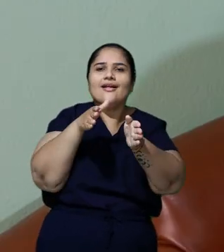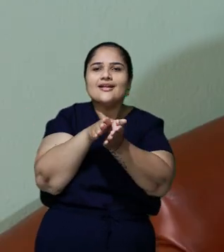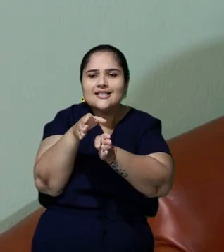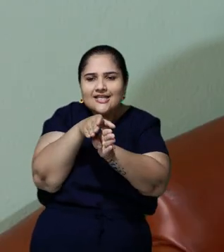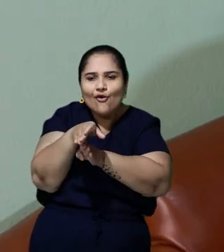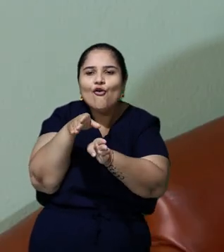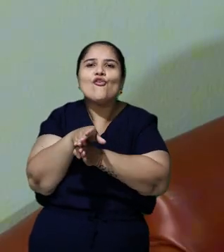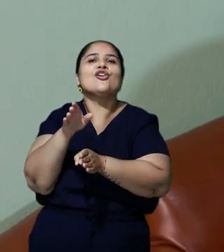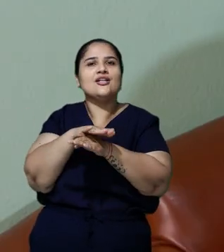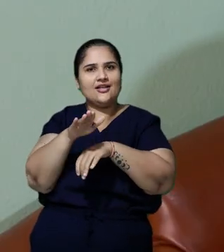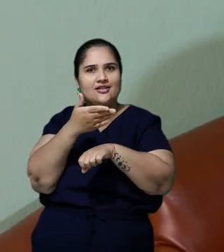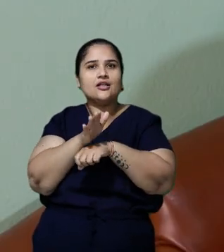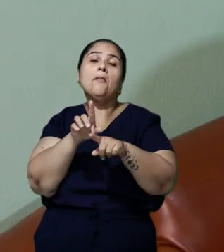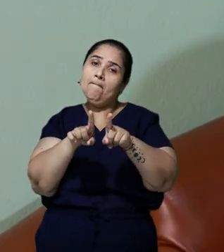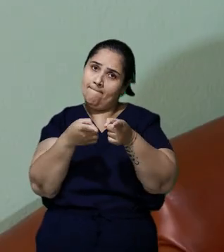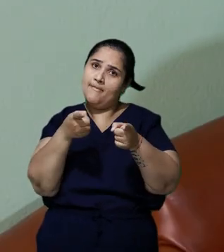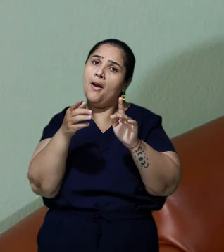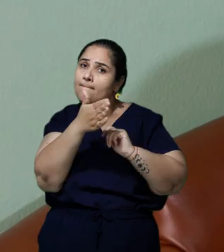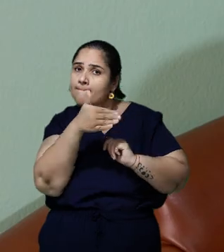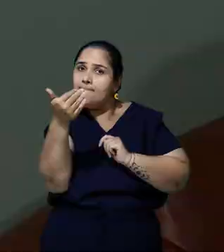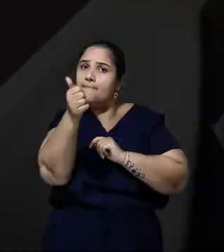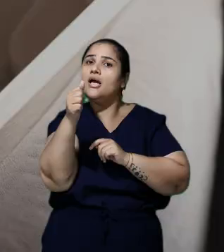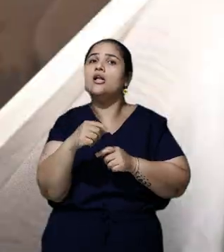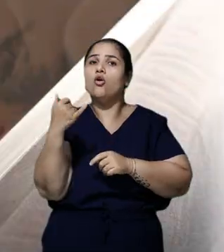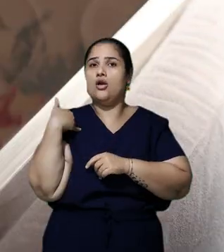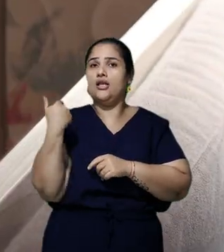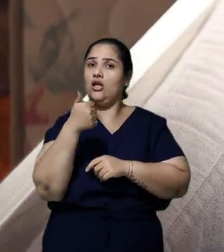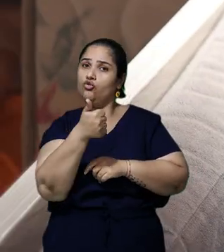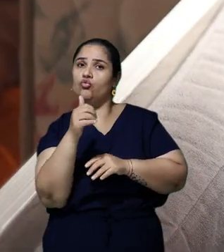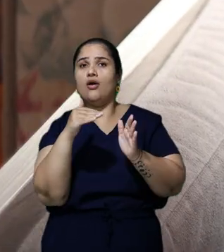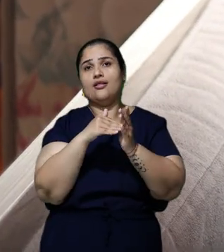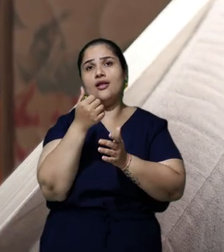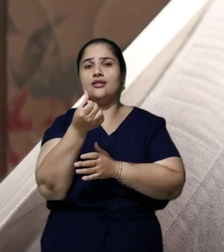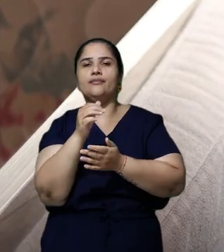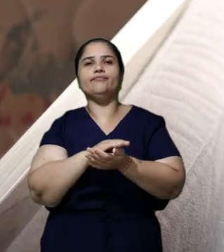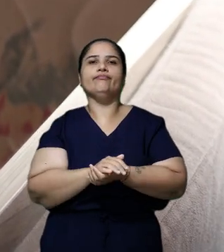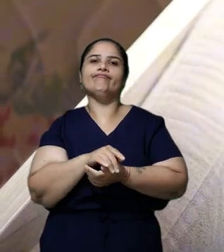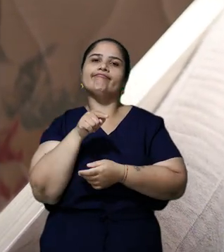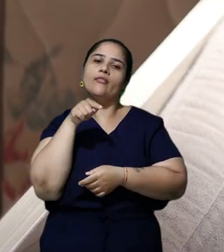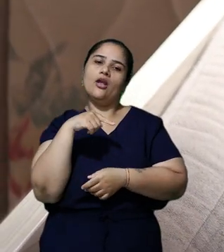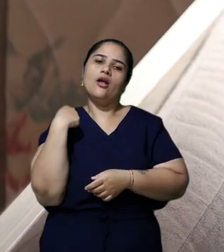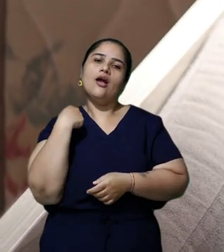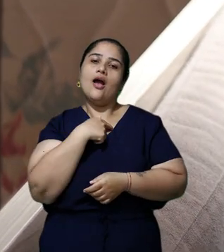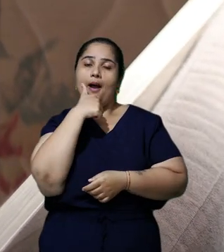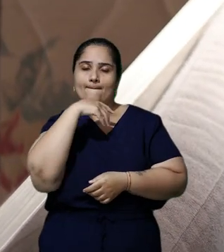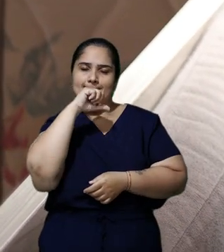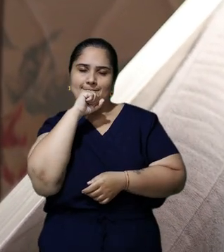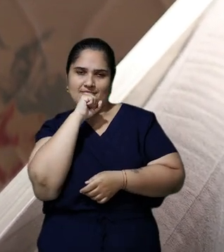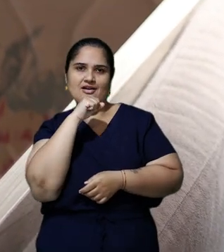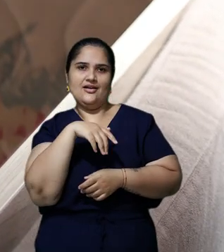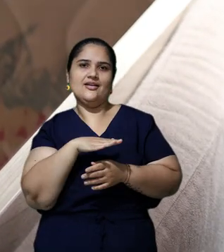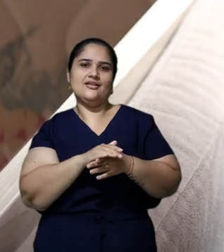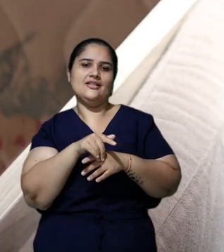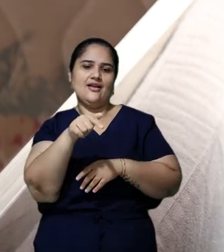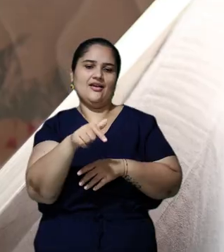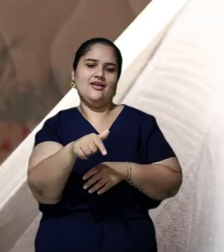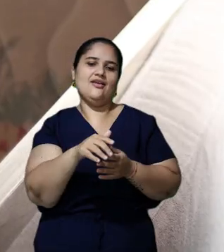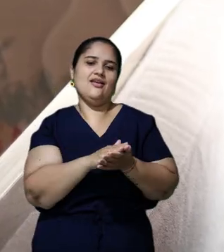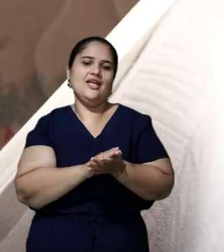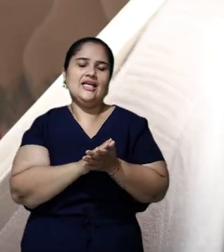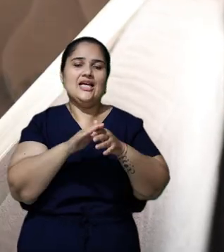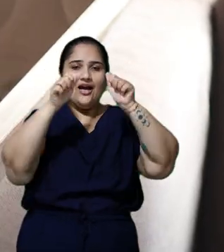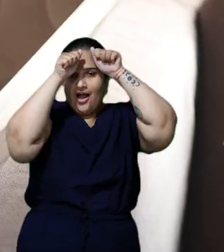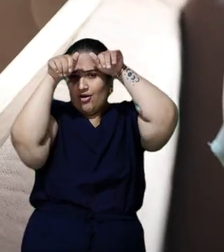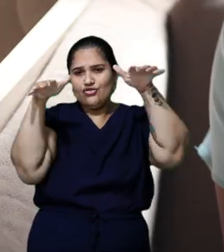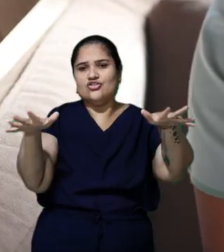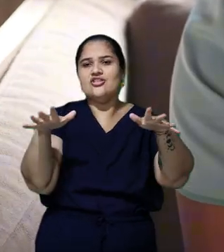indicado é de 1 a 6 anos de idade. A maternidade atípica não é só crises, né? A gente tem